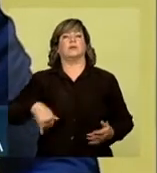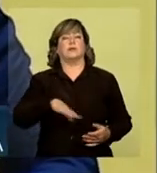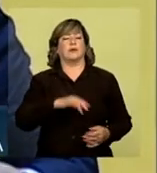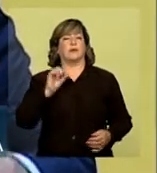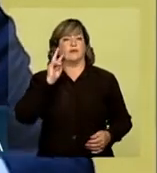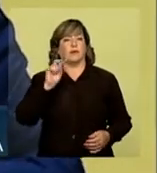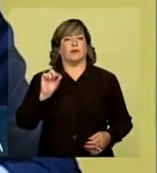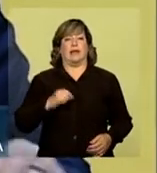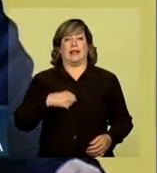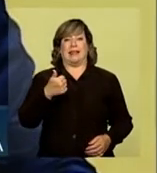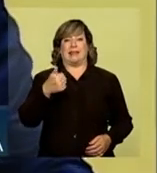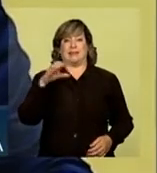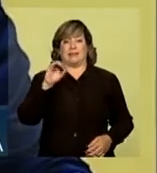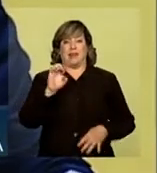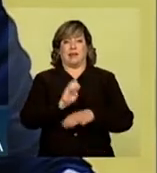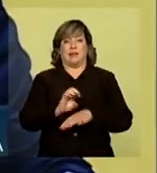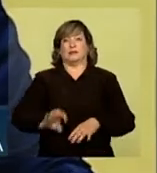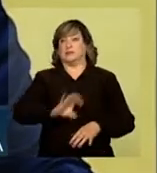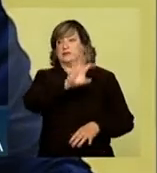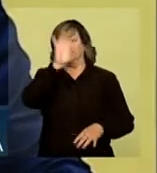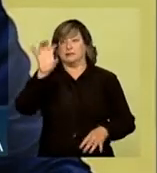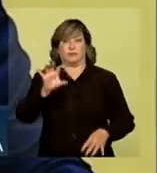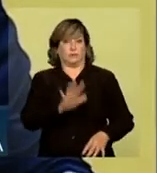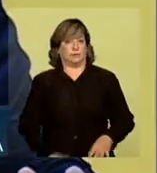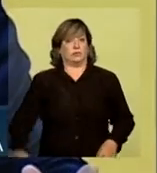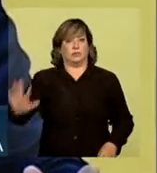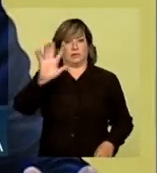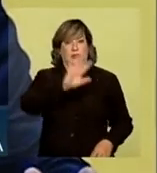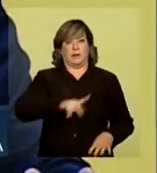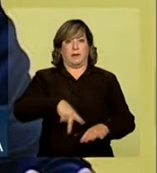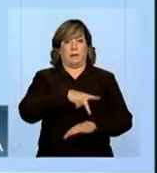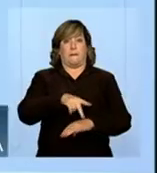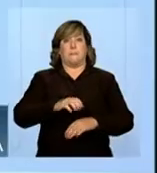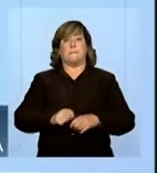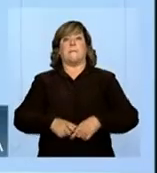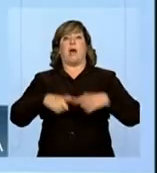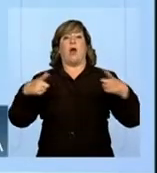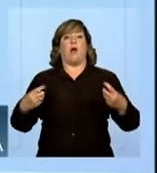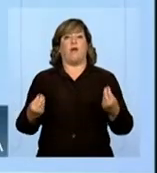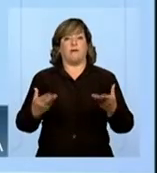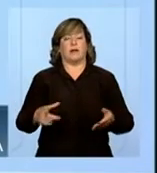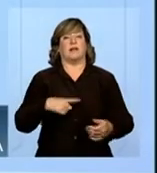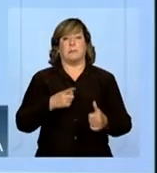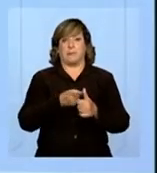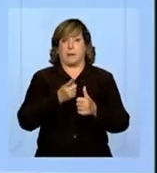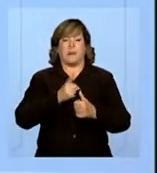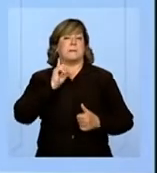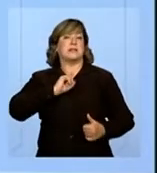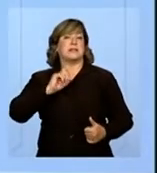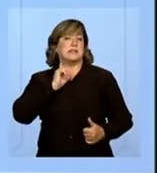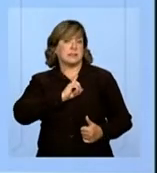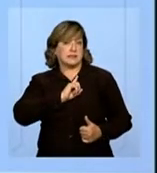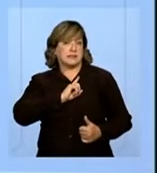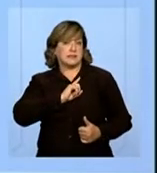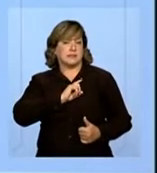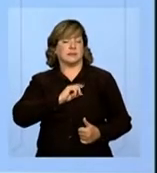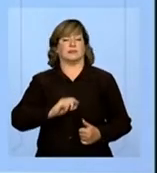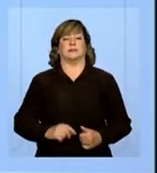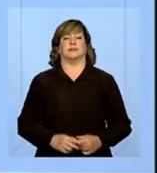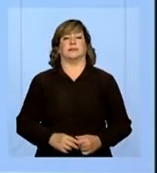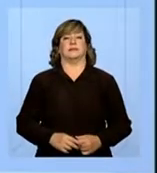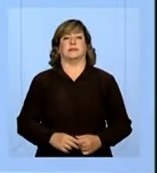os 10 estados da Unidade da Federação dez estados com maior oferta a primeira Minas Gerais